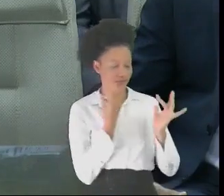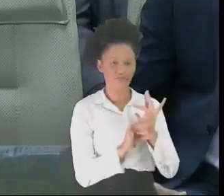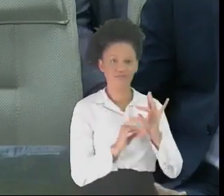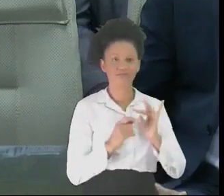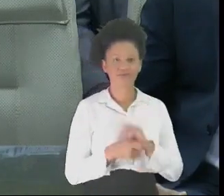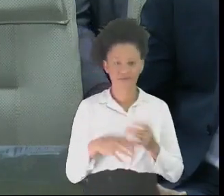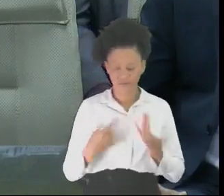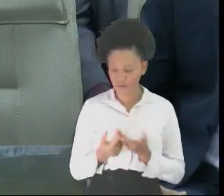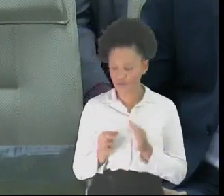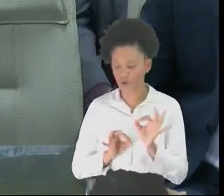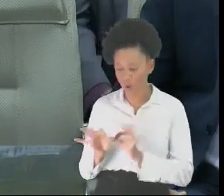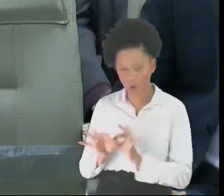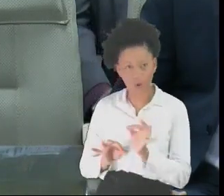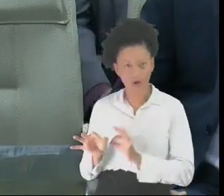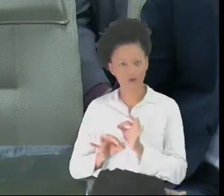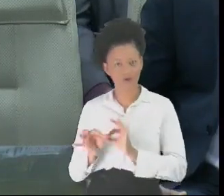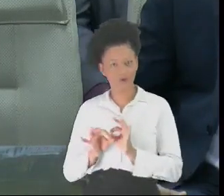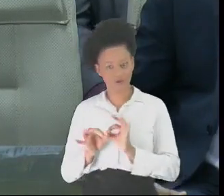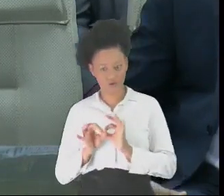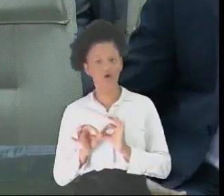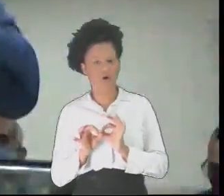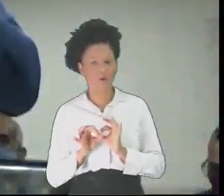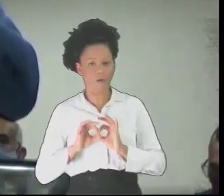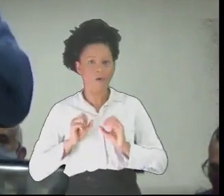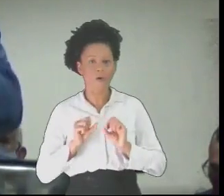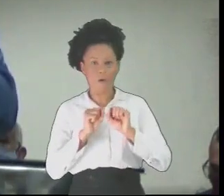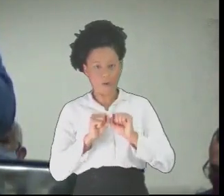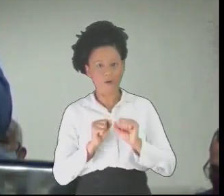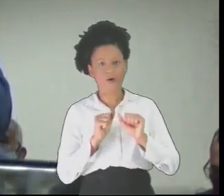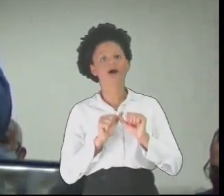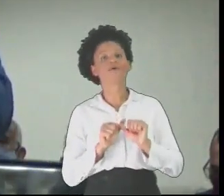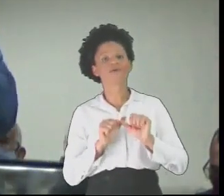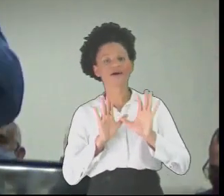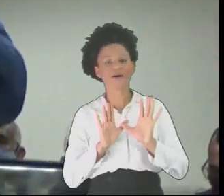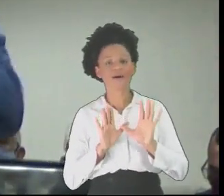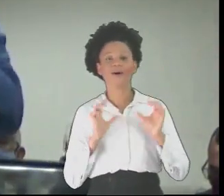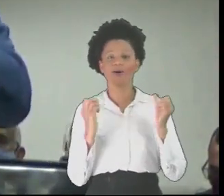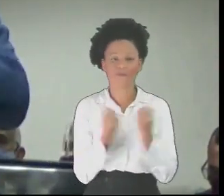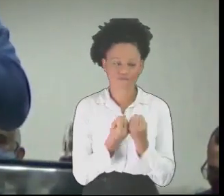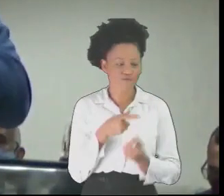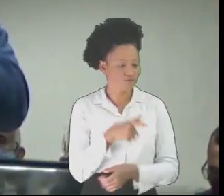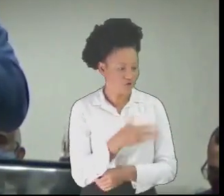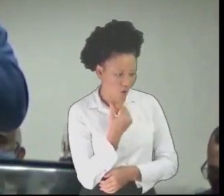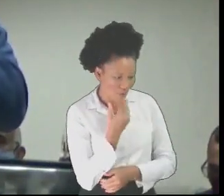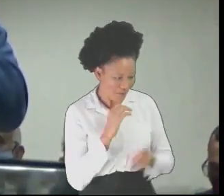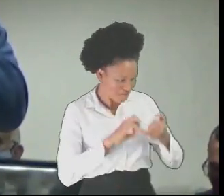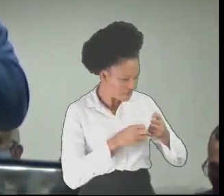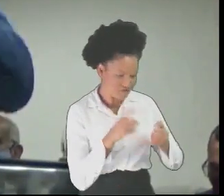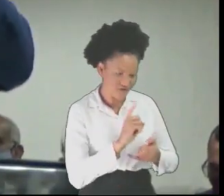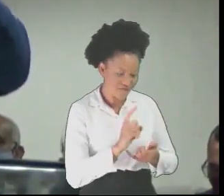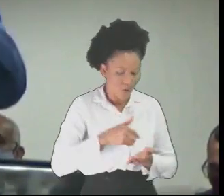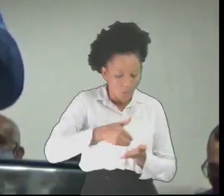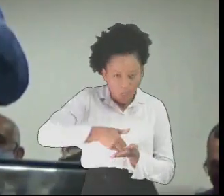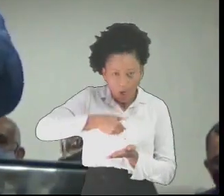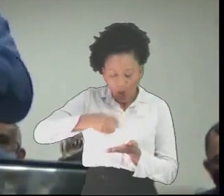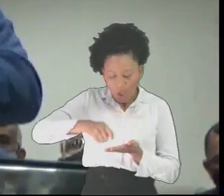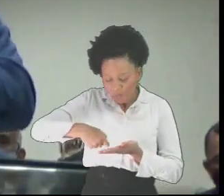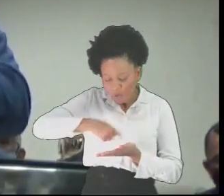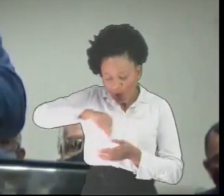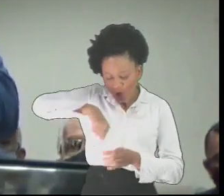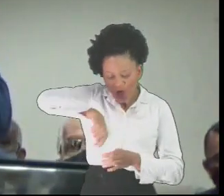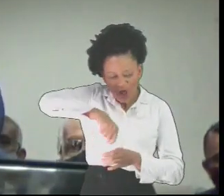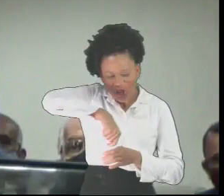através das organizações mundiais de saúde, não, feijão faz mal. Você vai comer mingau. E você vai ter que comer